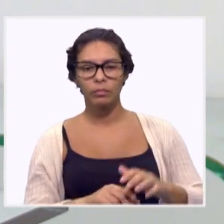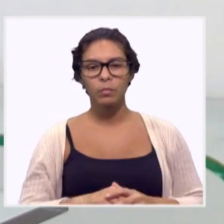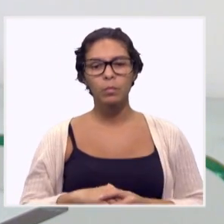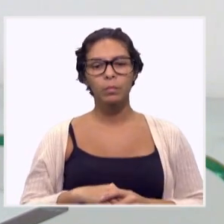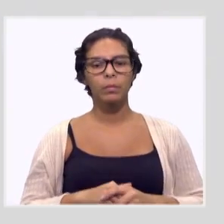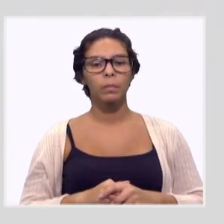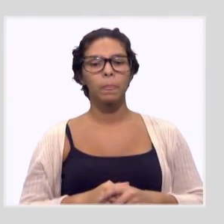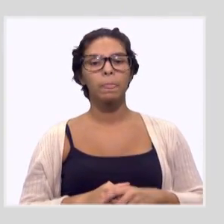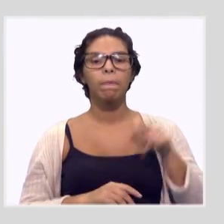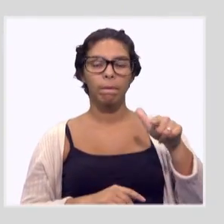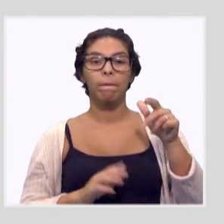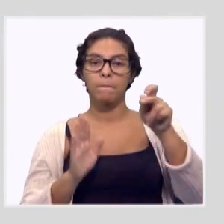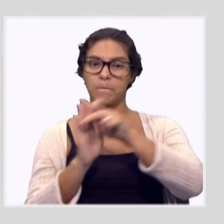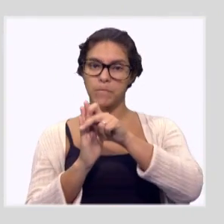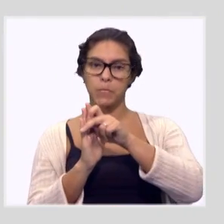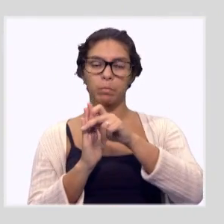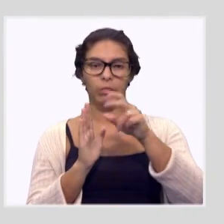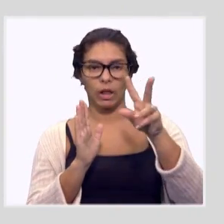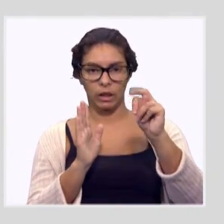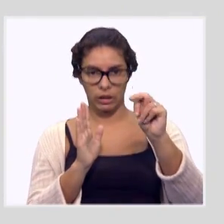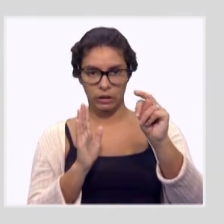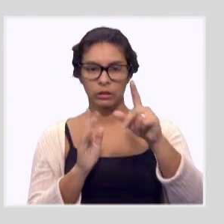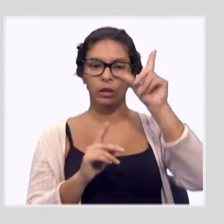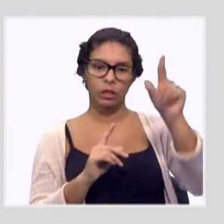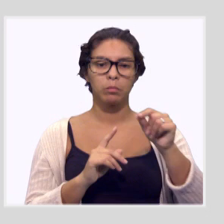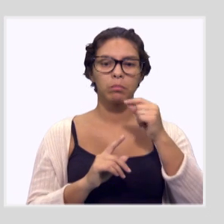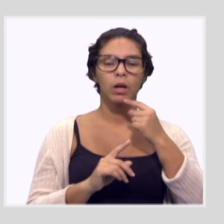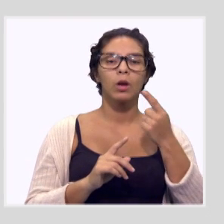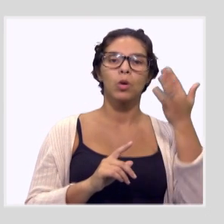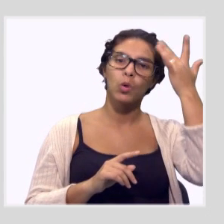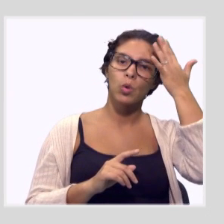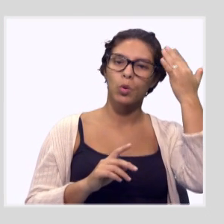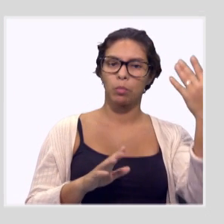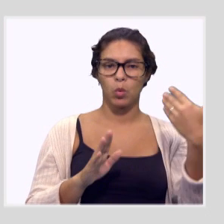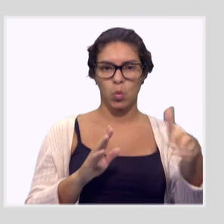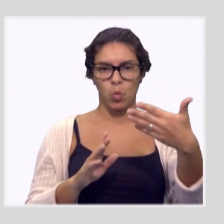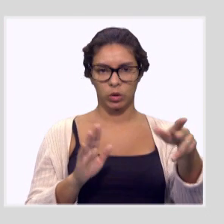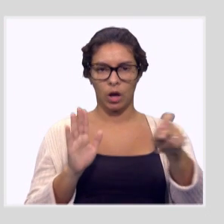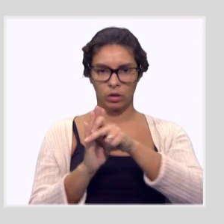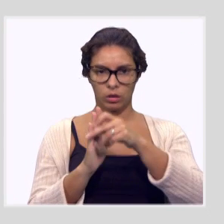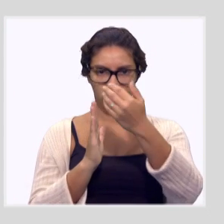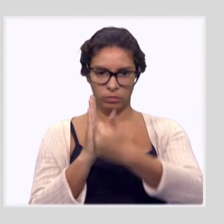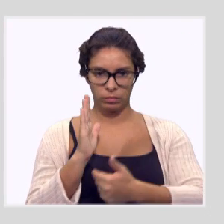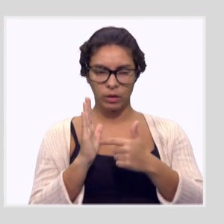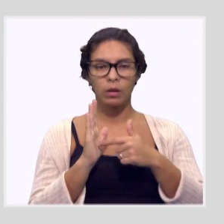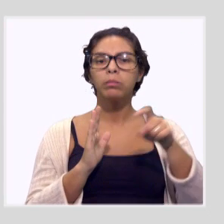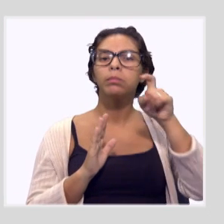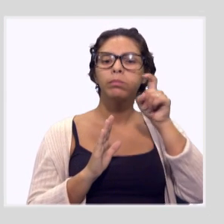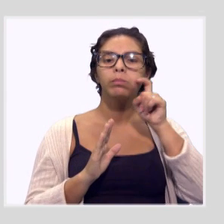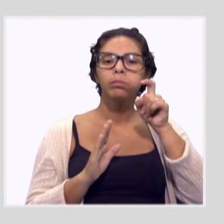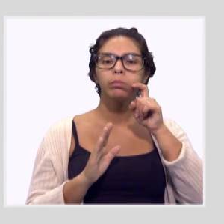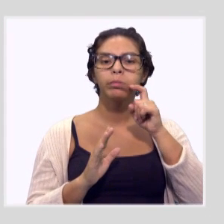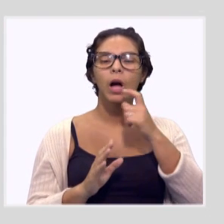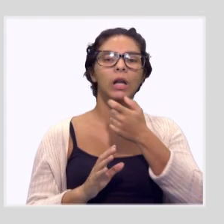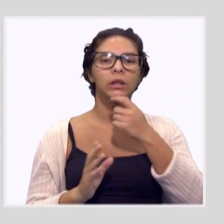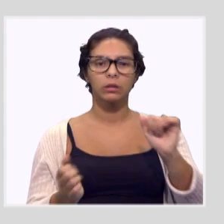perseguição e para a sua punição. Para além do artigo 13, a polémica está também no artigo número 11. Este defende uma proteção